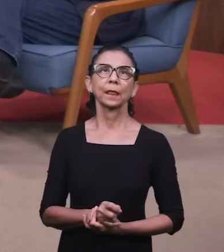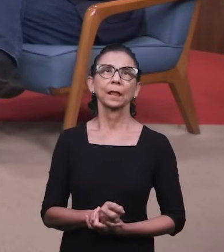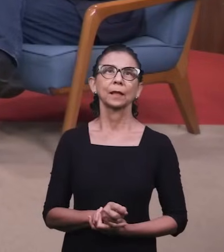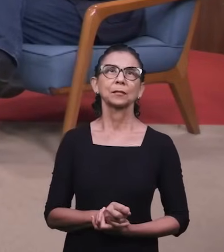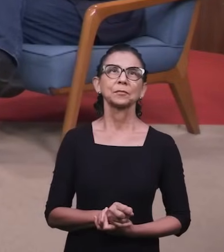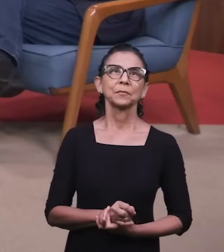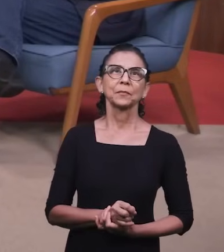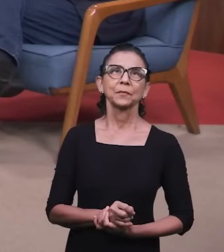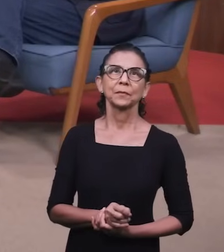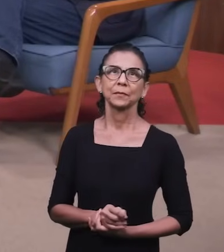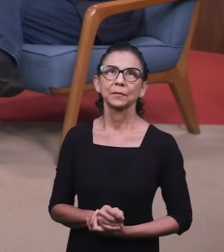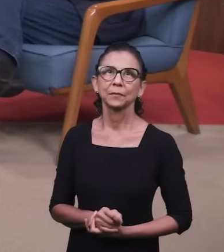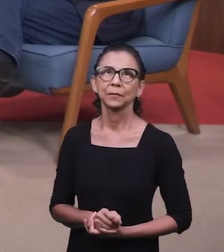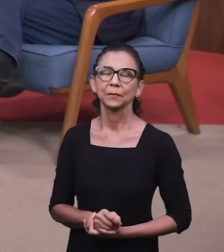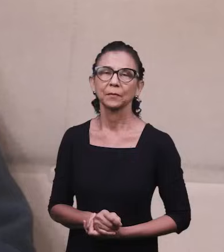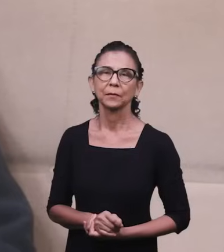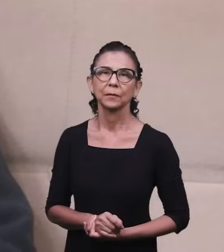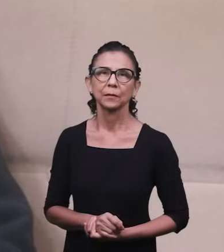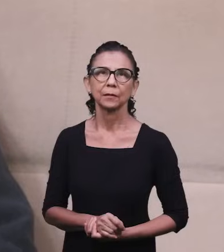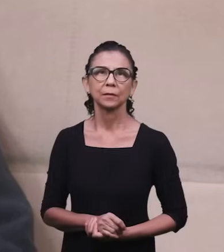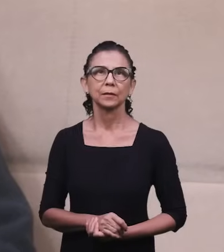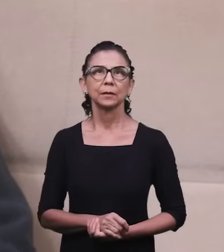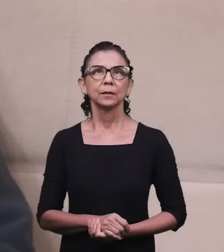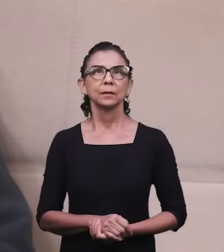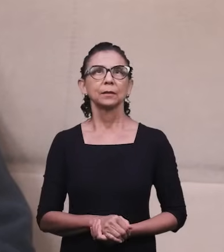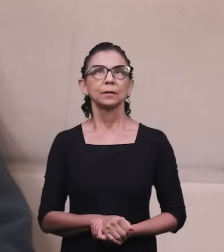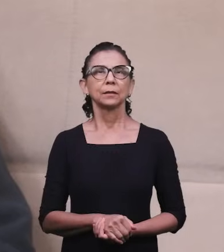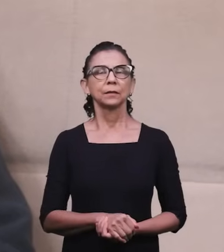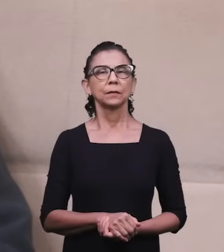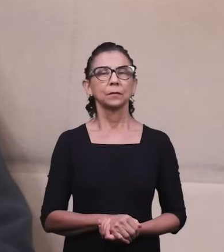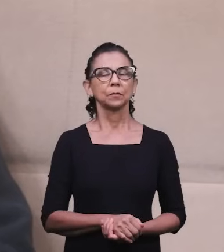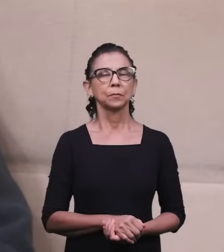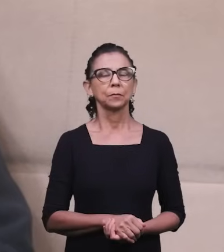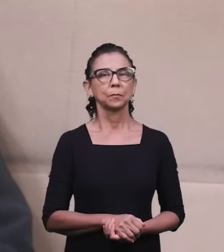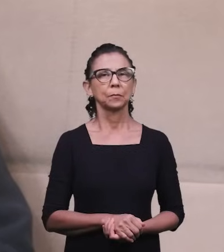tomar vontade. O que